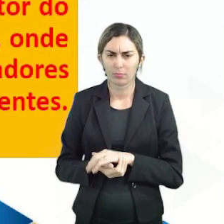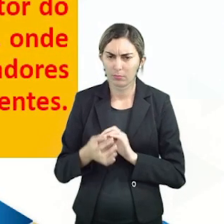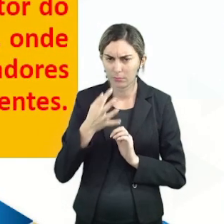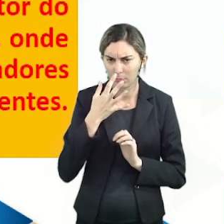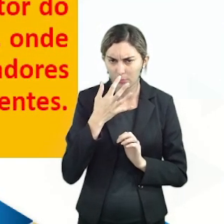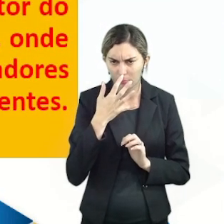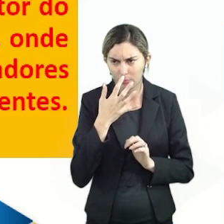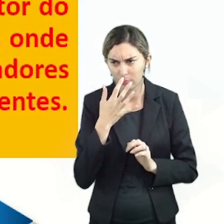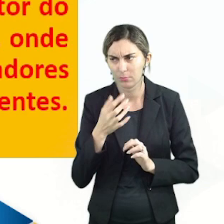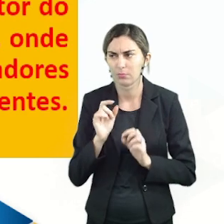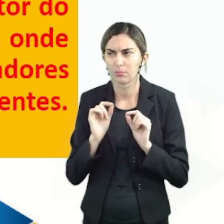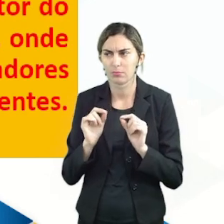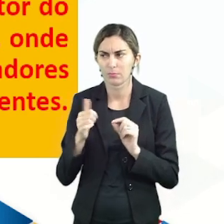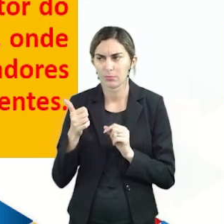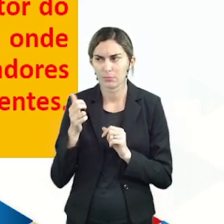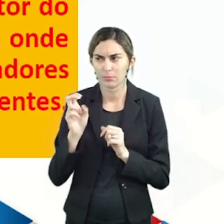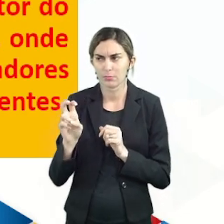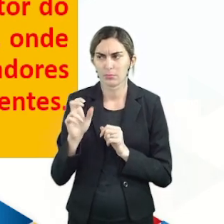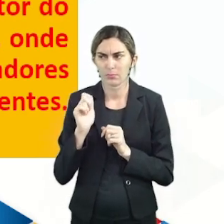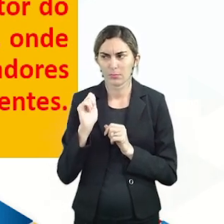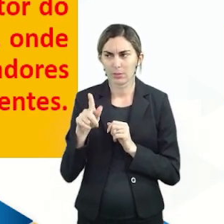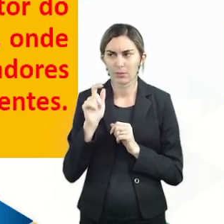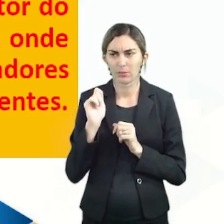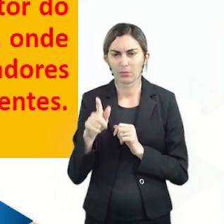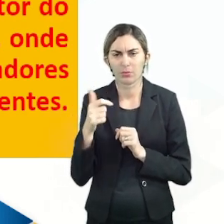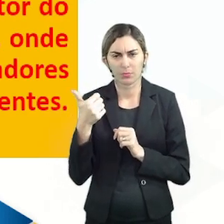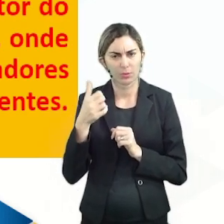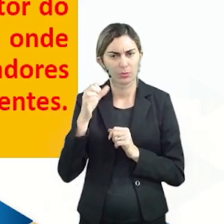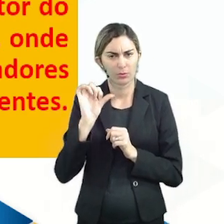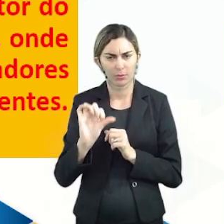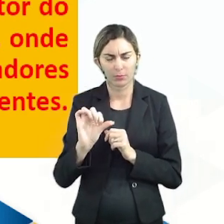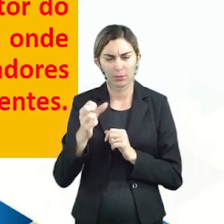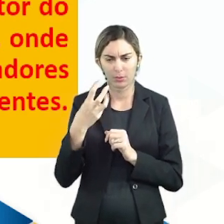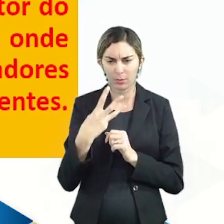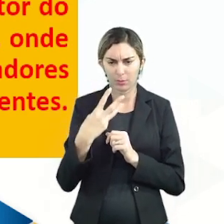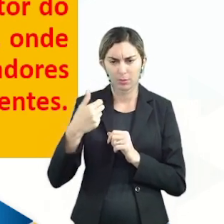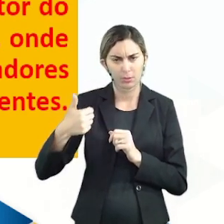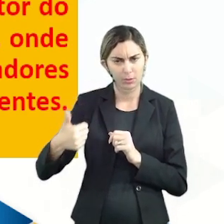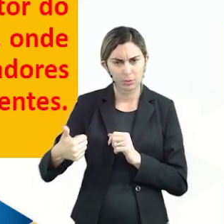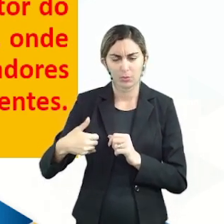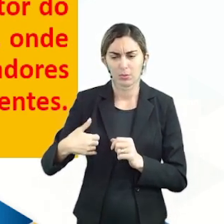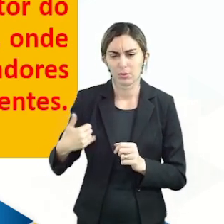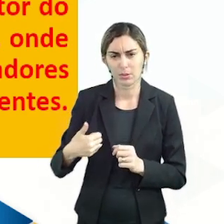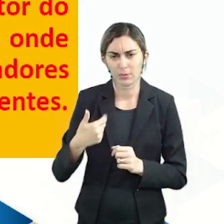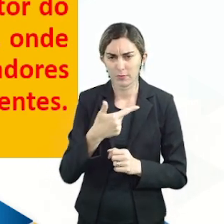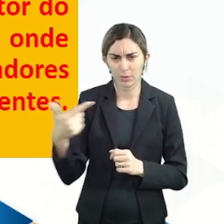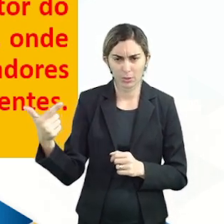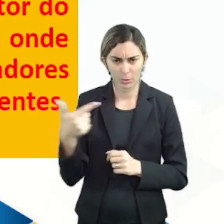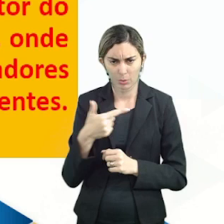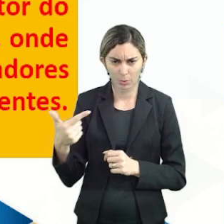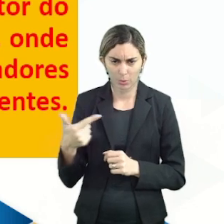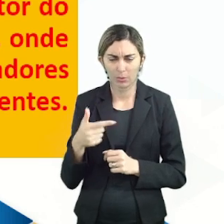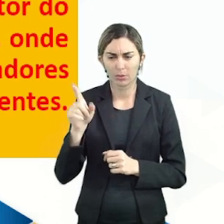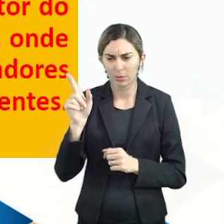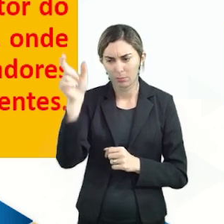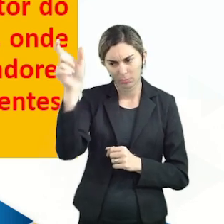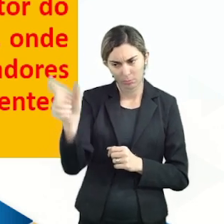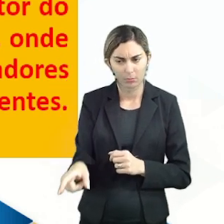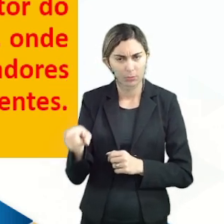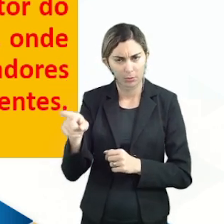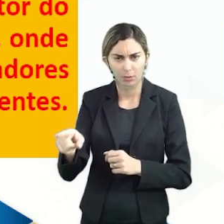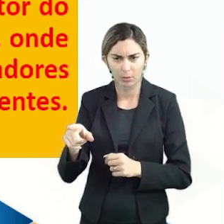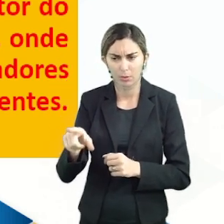acompanhe. Em 15 de agosto de 1931, com 22 anos de idade, Dom Helder Câmara